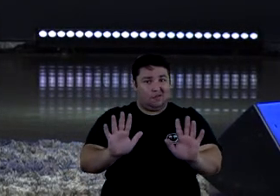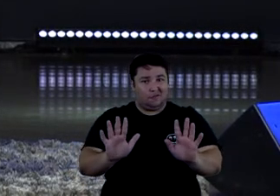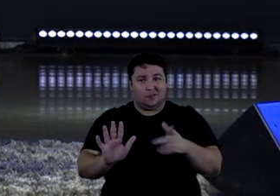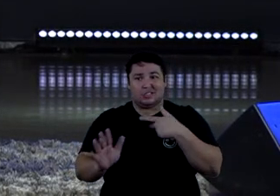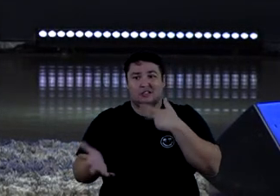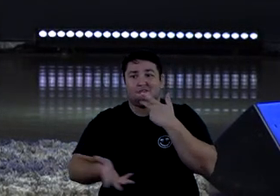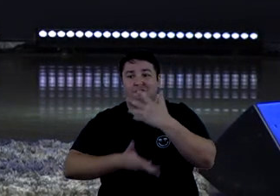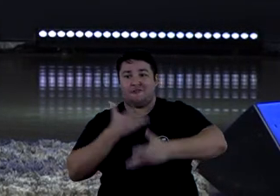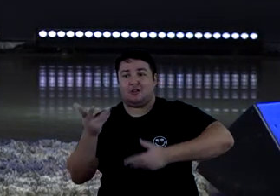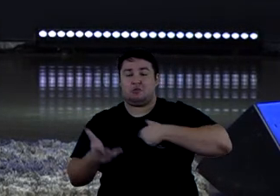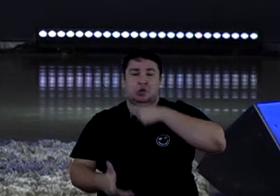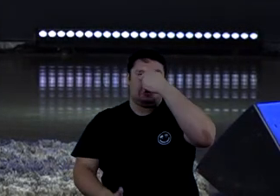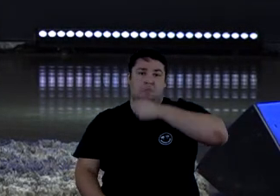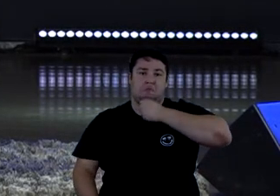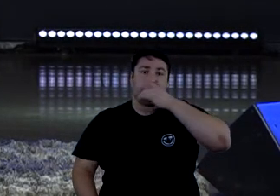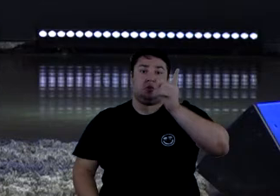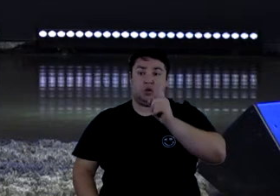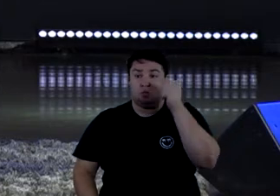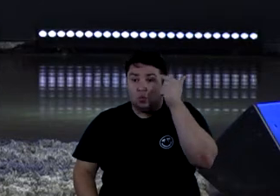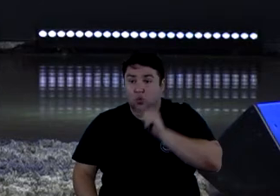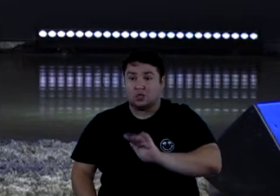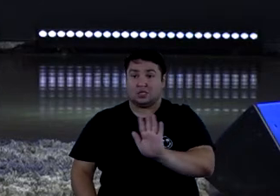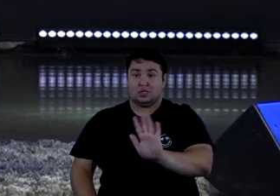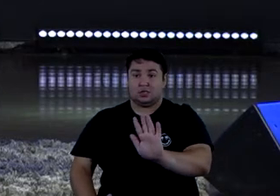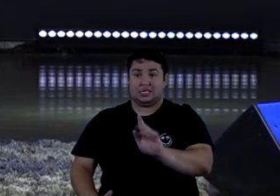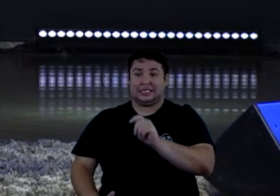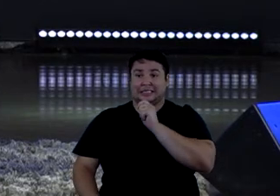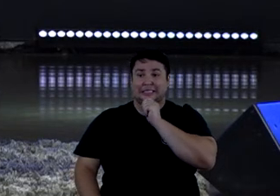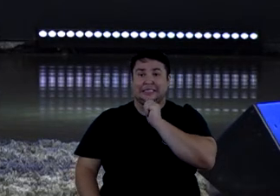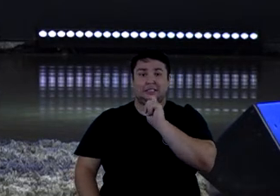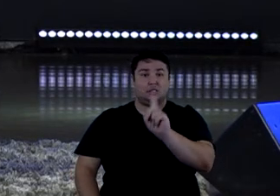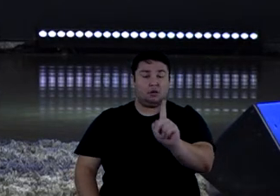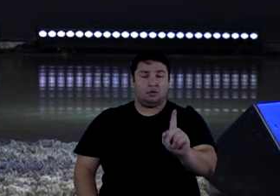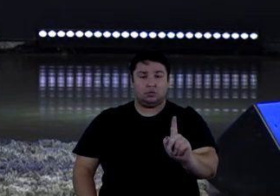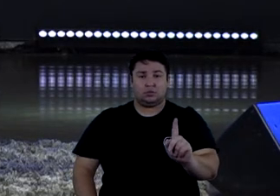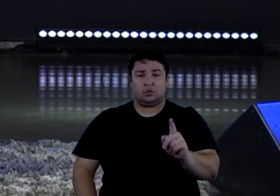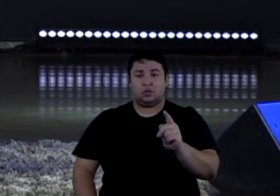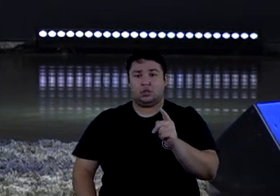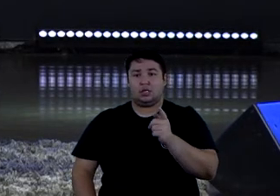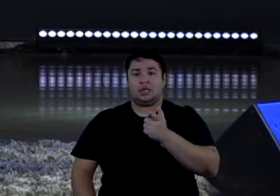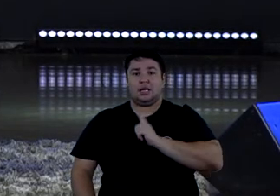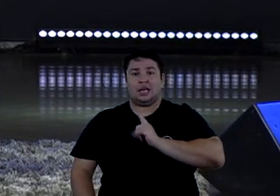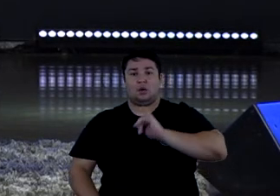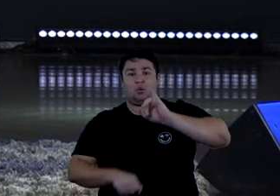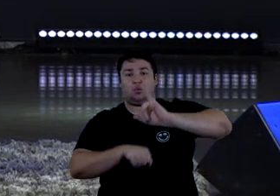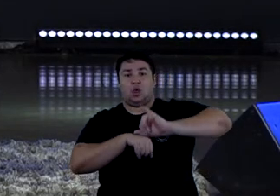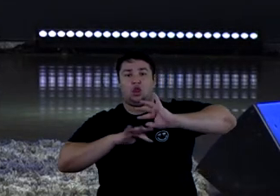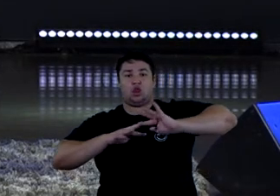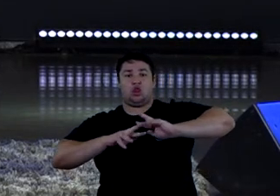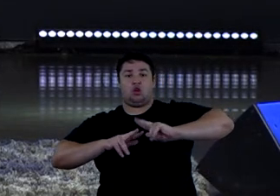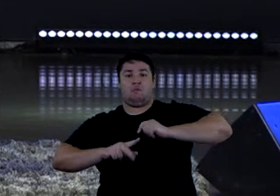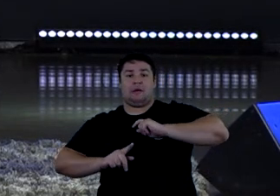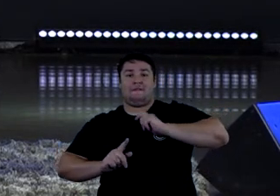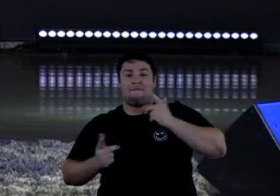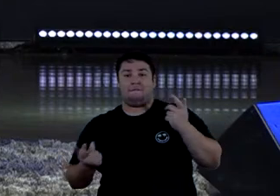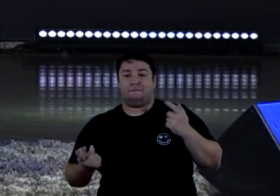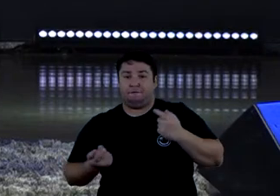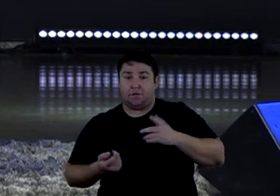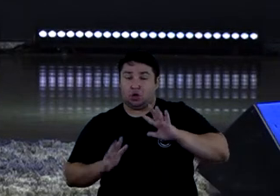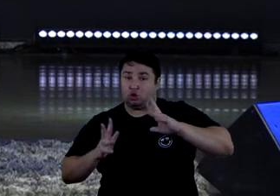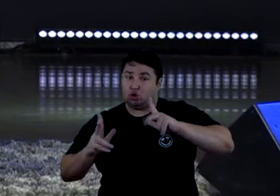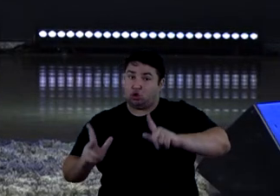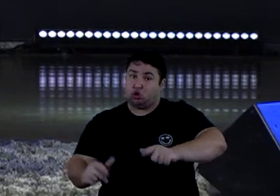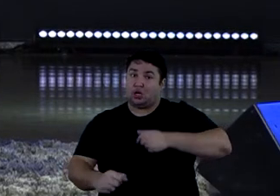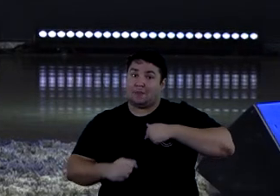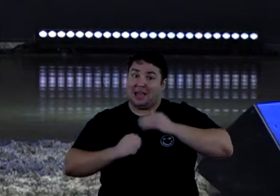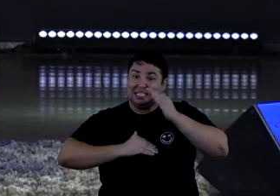estão falando que eu sou o cara, mas eu não alcancei ainda. Eu concentro todos os meus esforços, diga todos